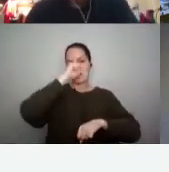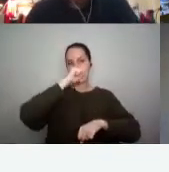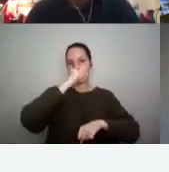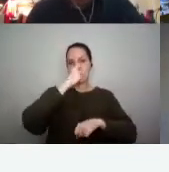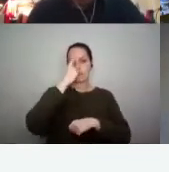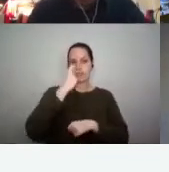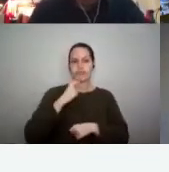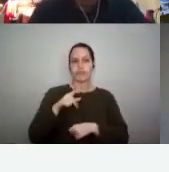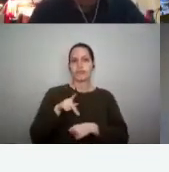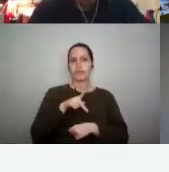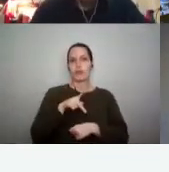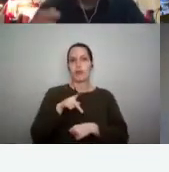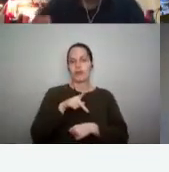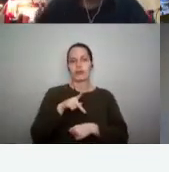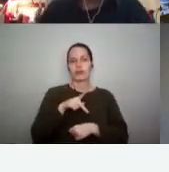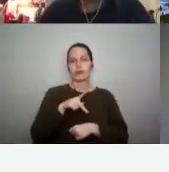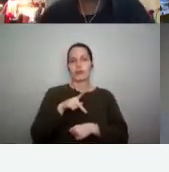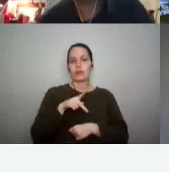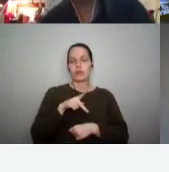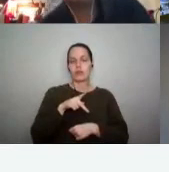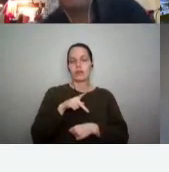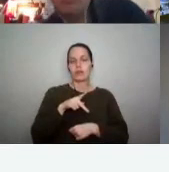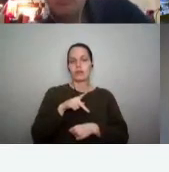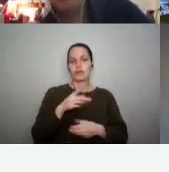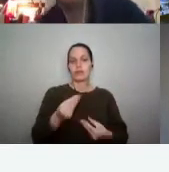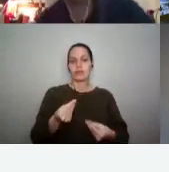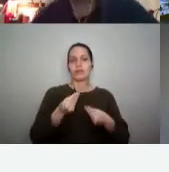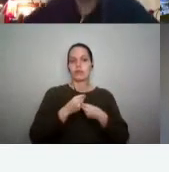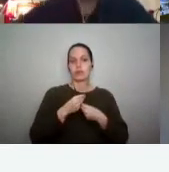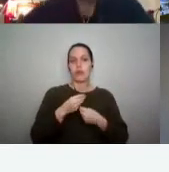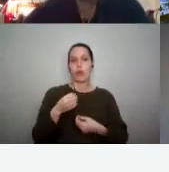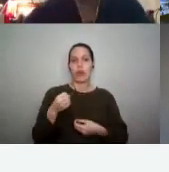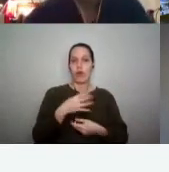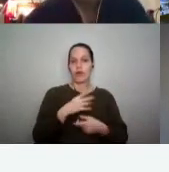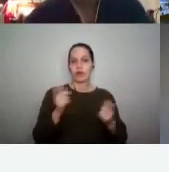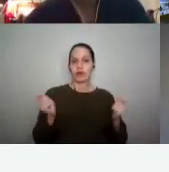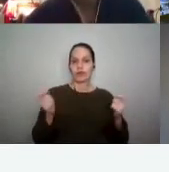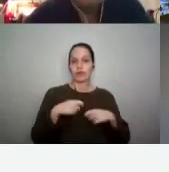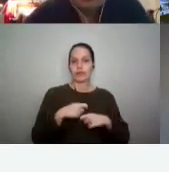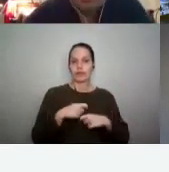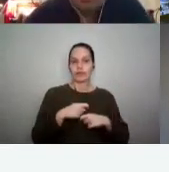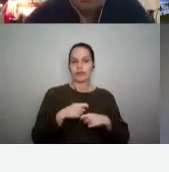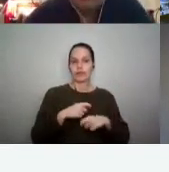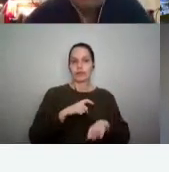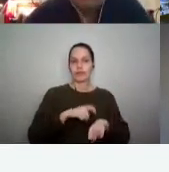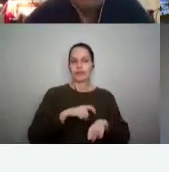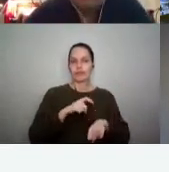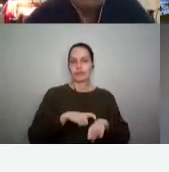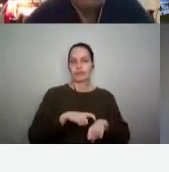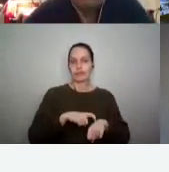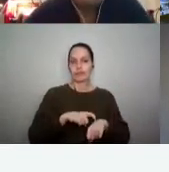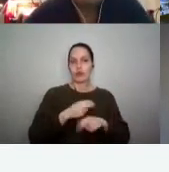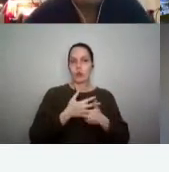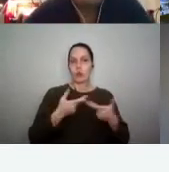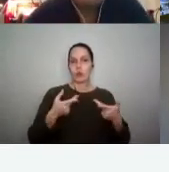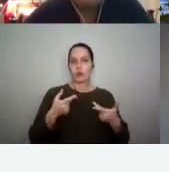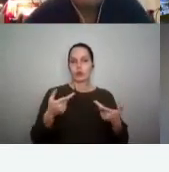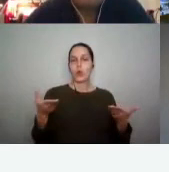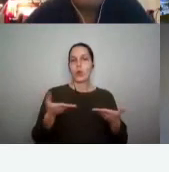dar, né, uma nova condição. Aquilo que hoje é evidente,